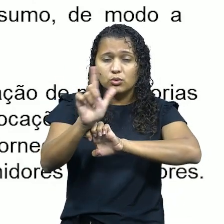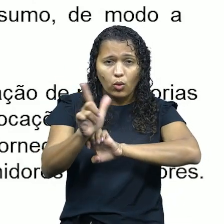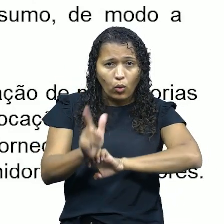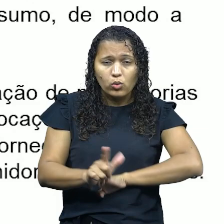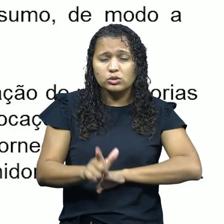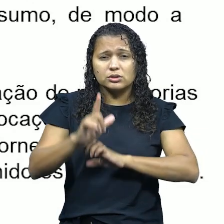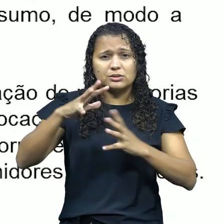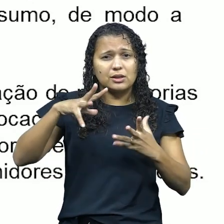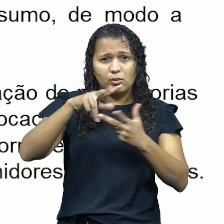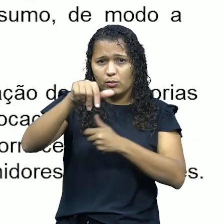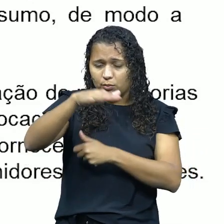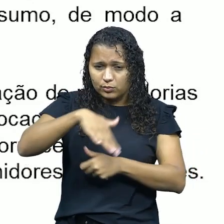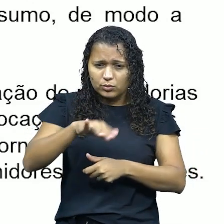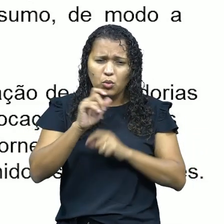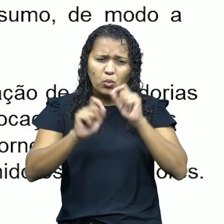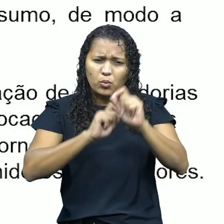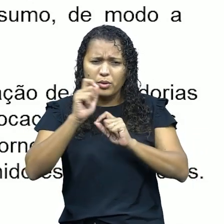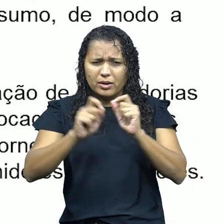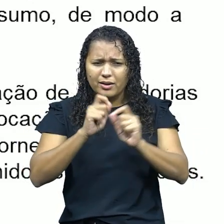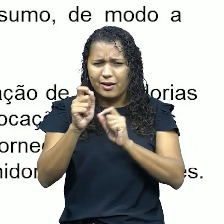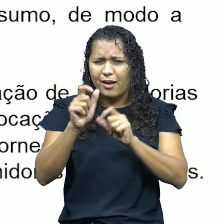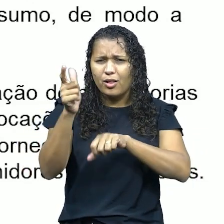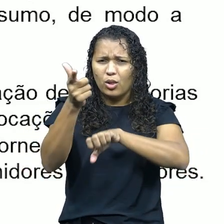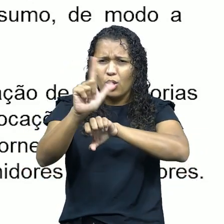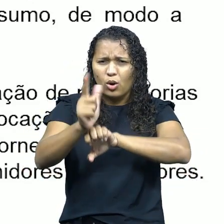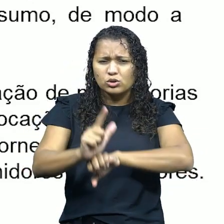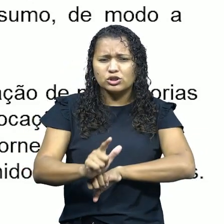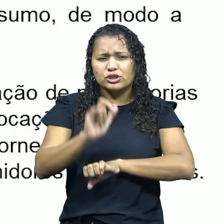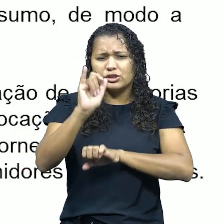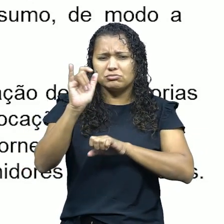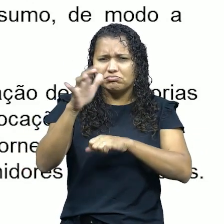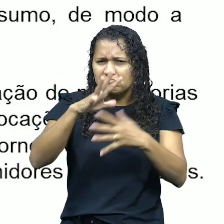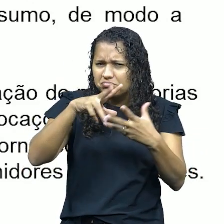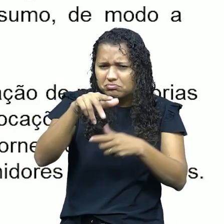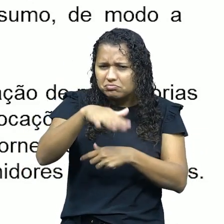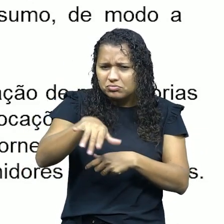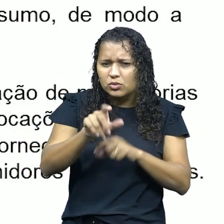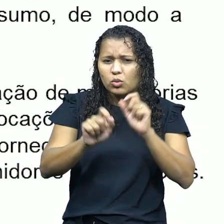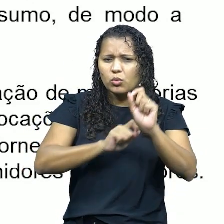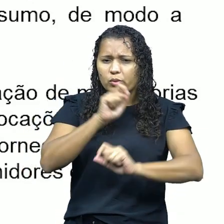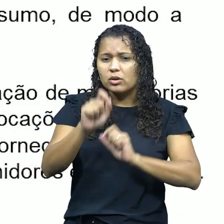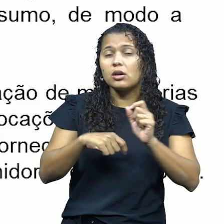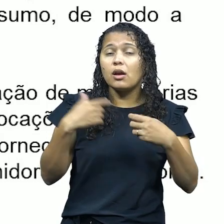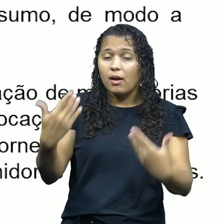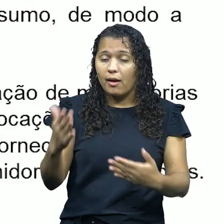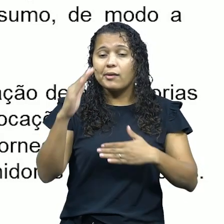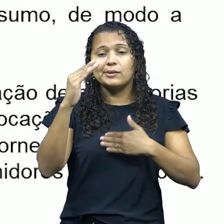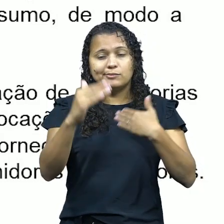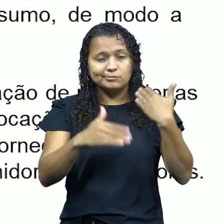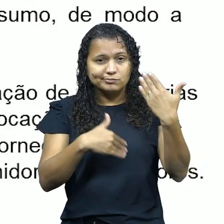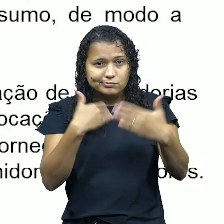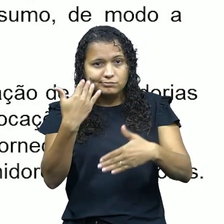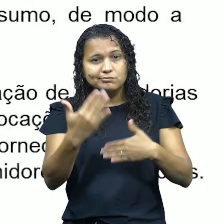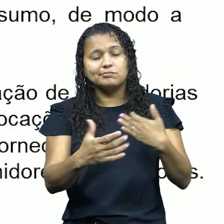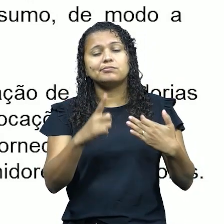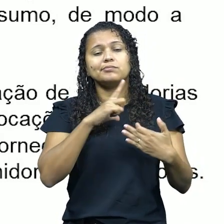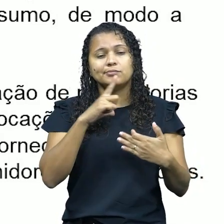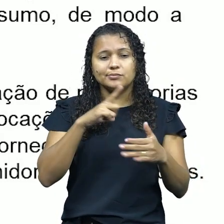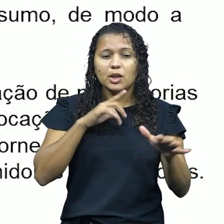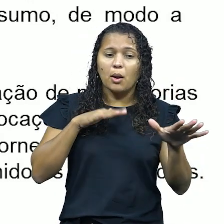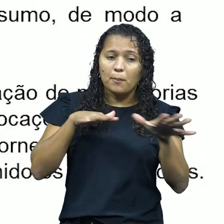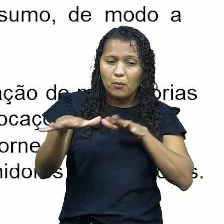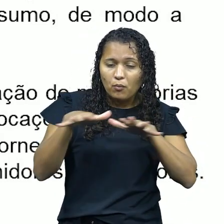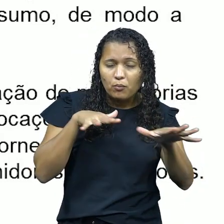internacional. Então, o que é logística internacional? Logística internacional, ele é o processo logístico referente à movimentação